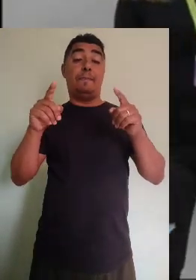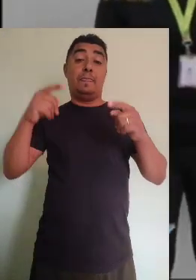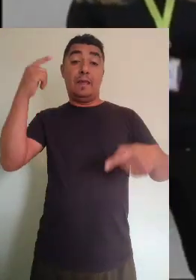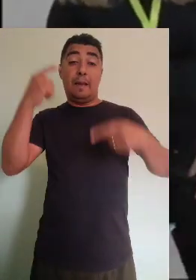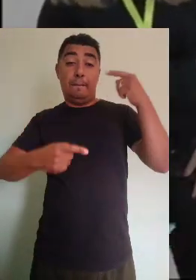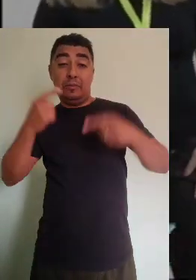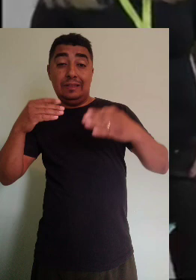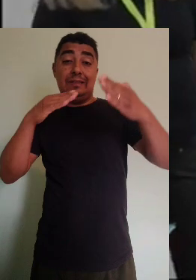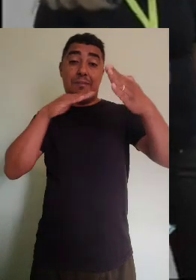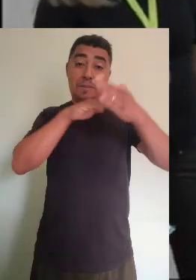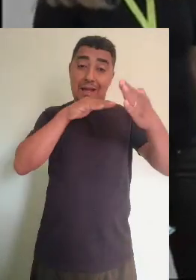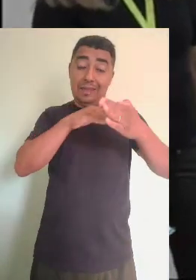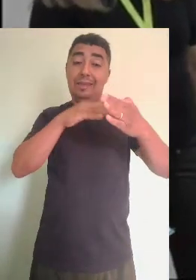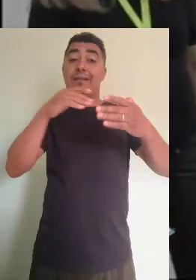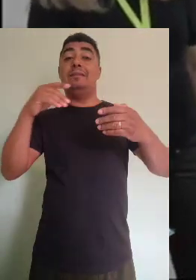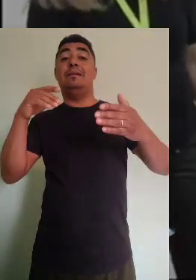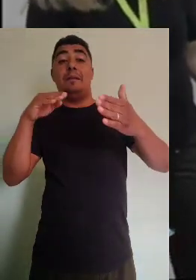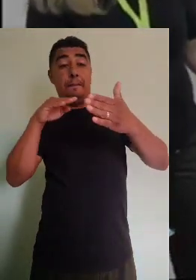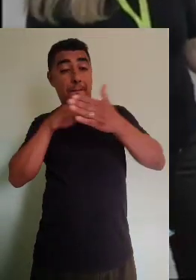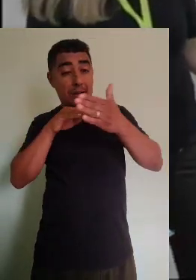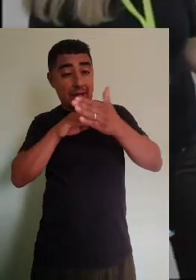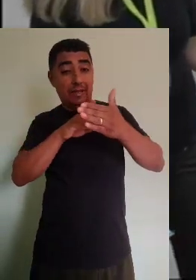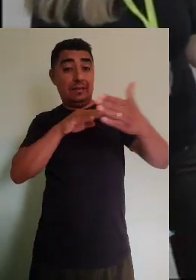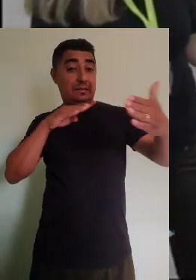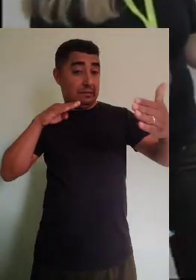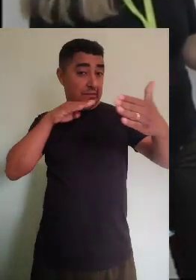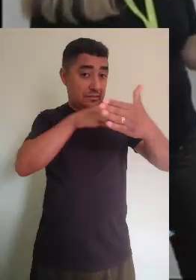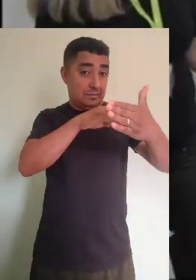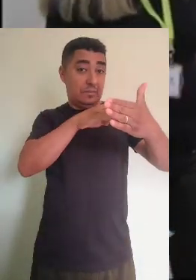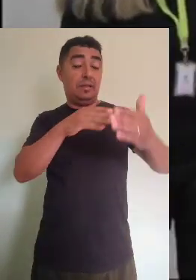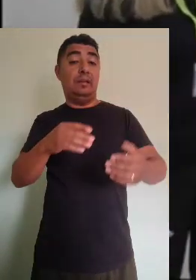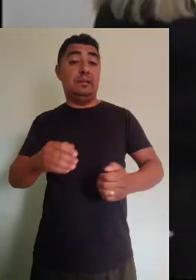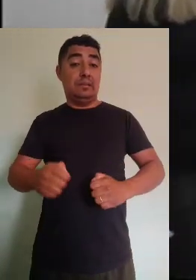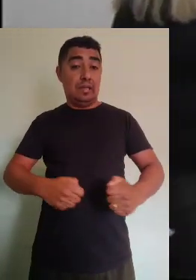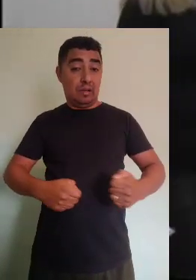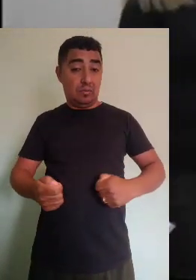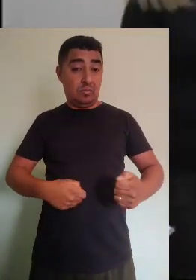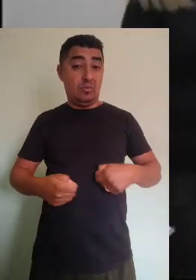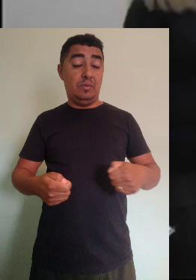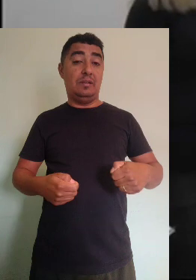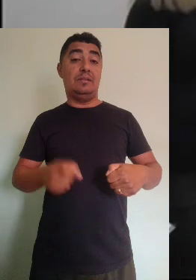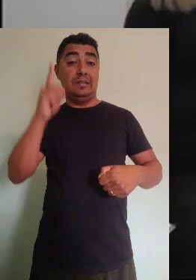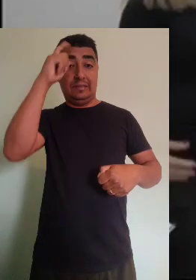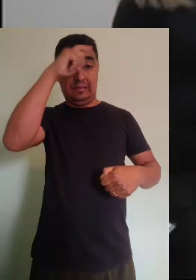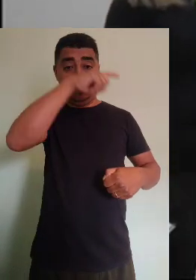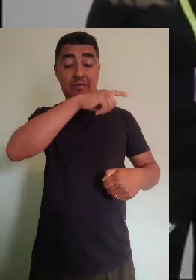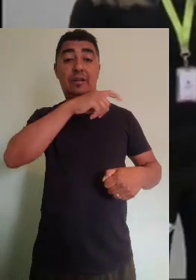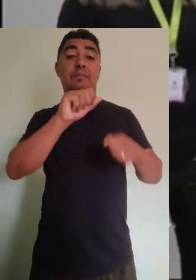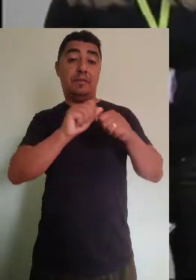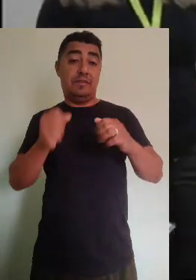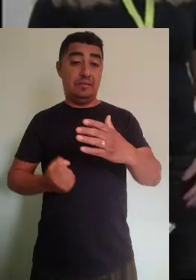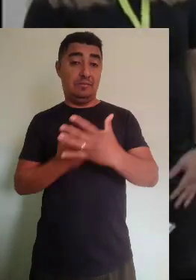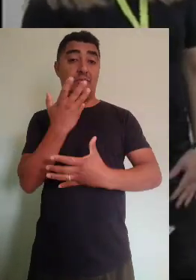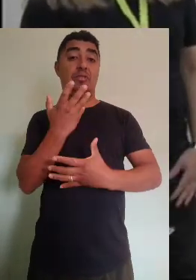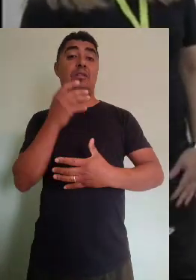que permeiam os nossos direitos. A gente vai ver como foi conquistada algumas